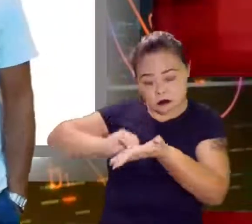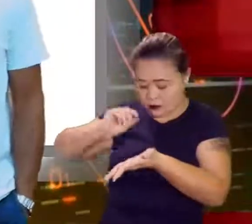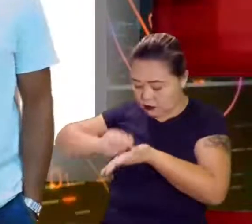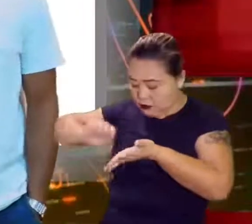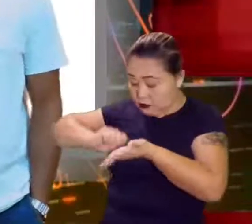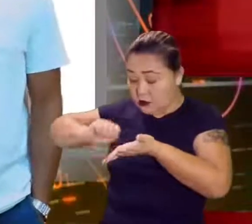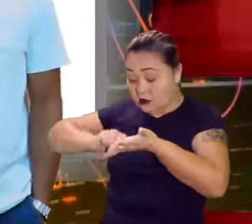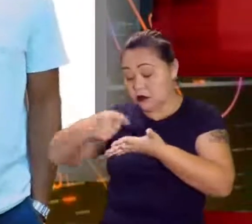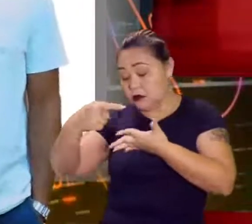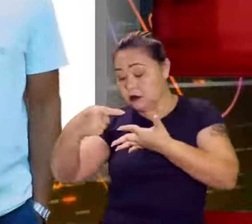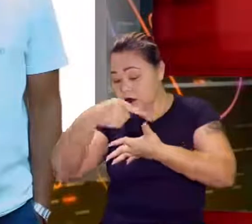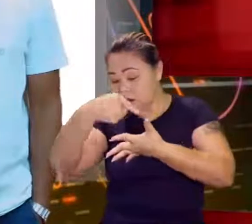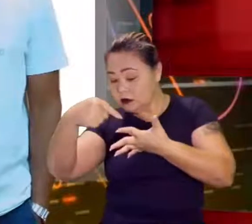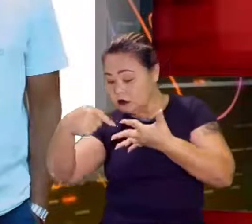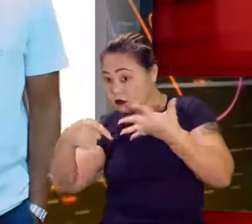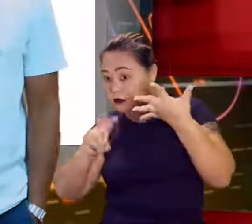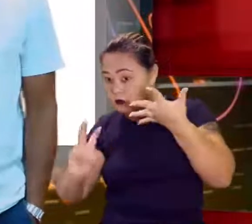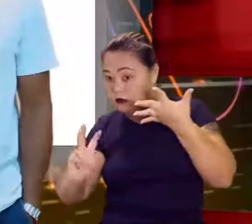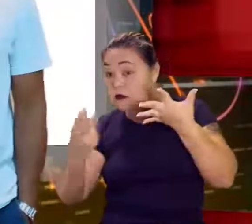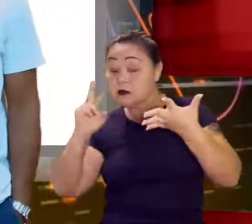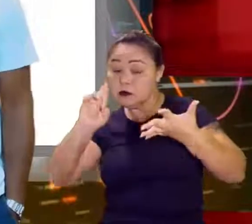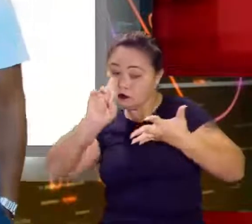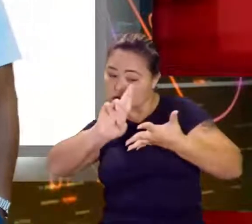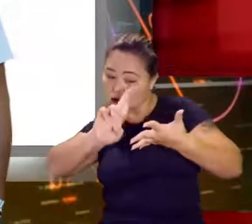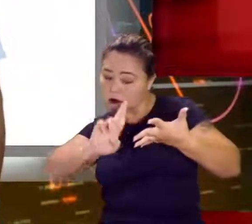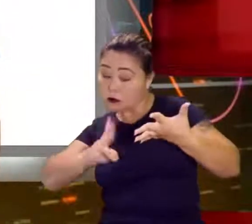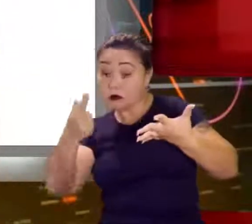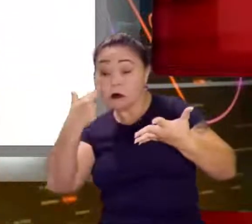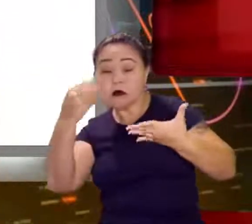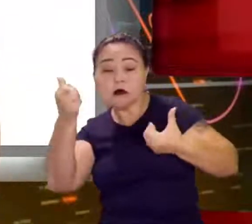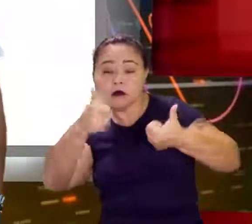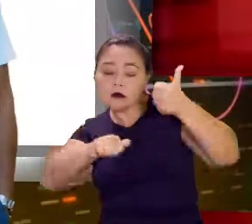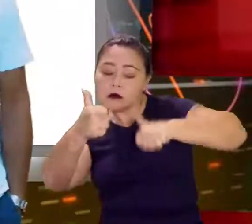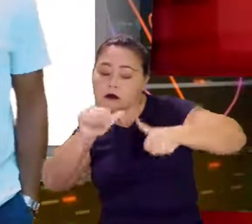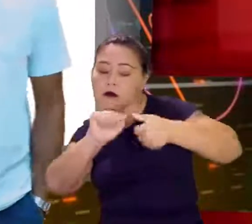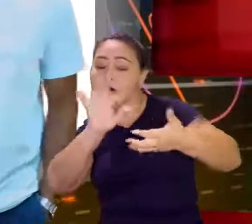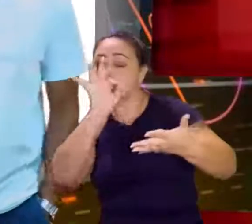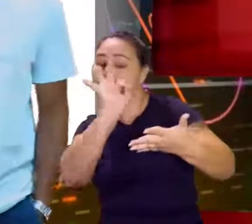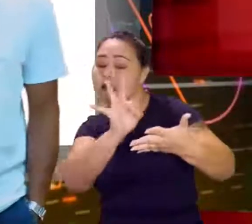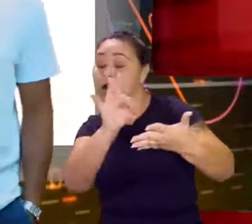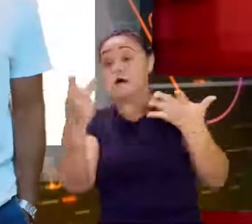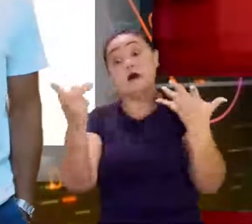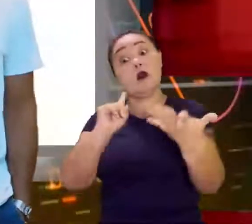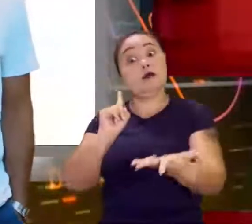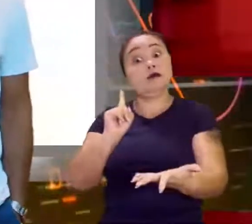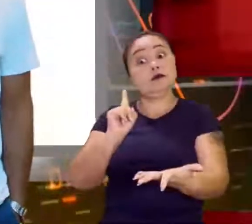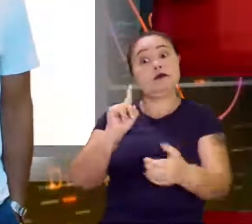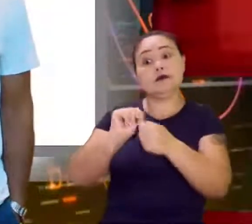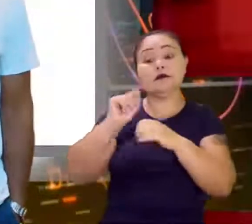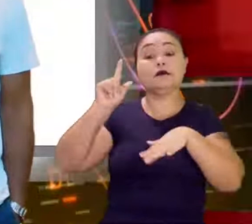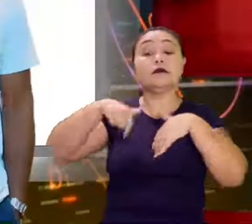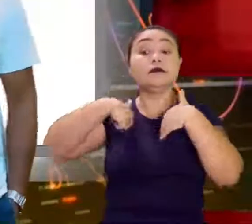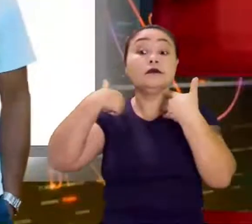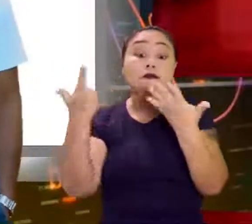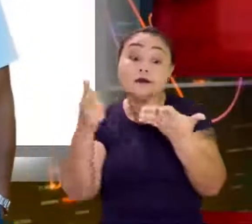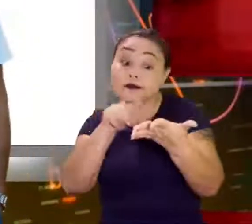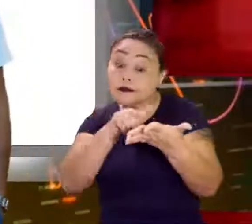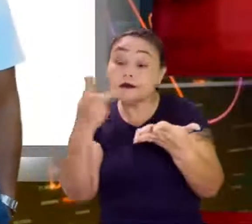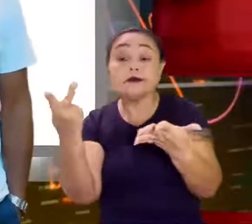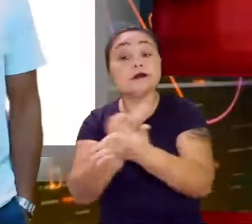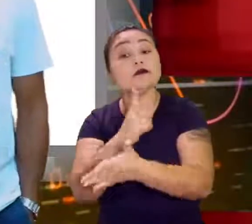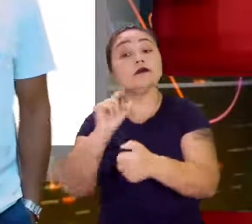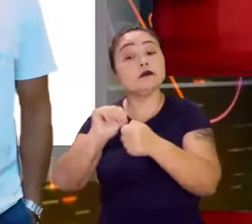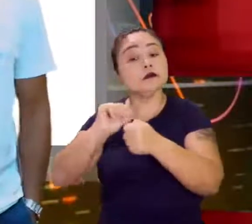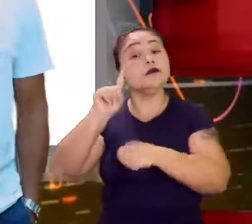os números de 1 a 5, você vai colocar as respostas e vai verificar se você está acertando ou não. Caso não esteja, é hora